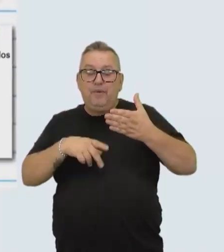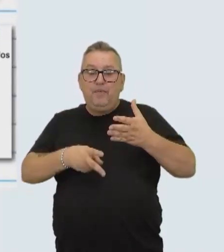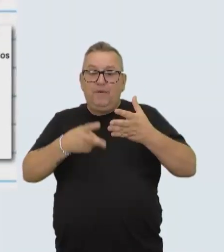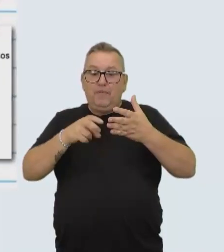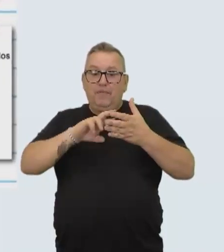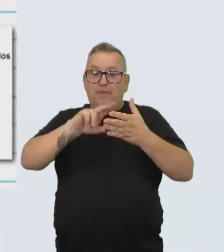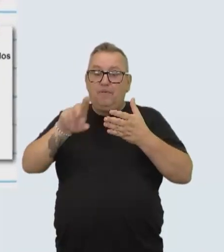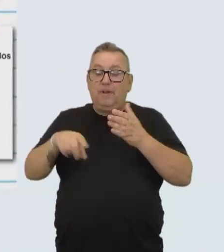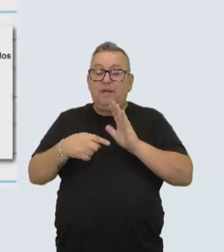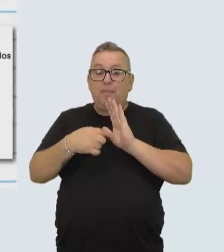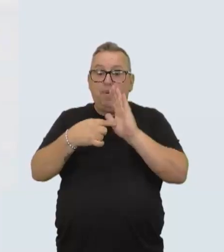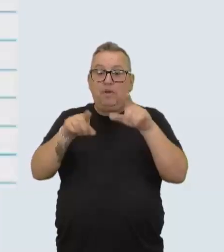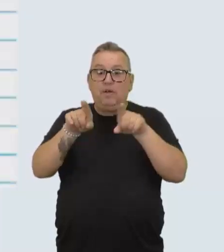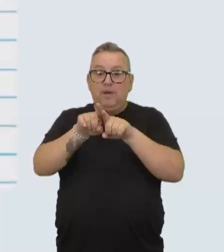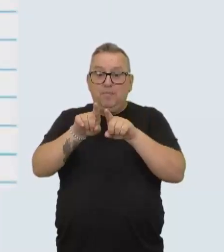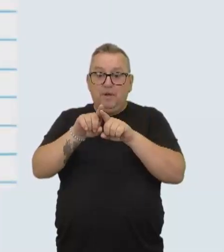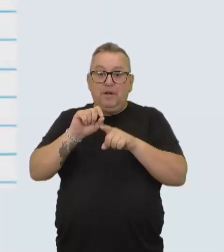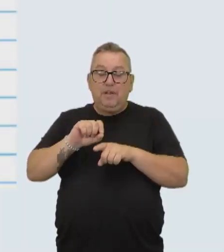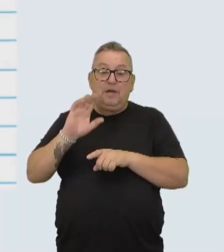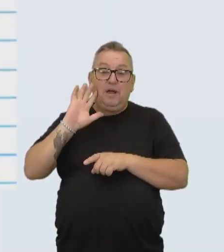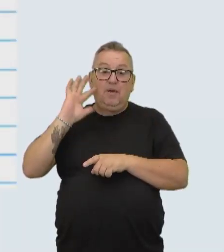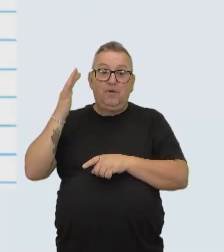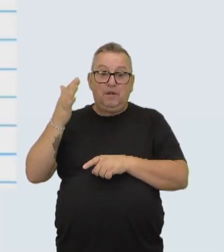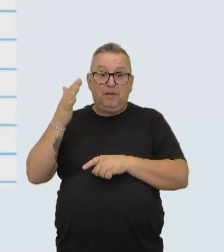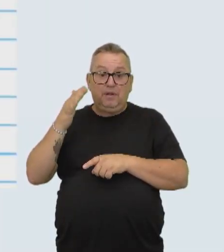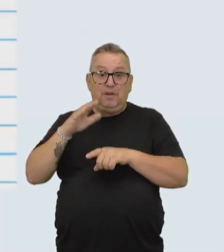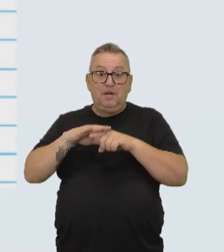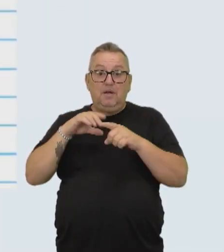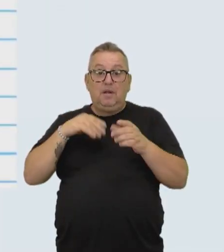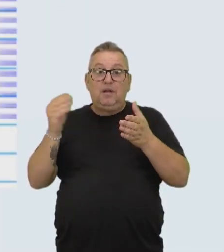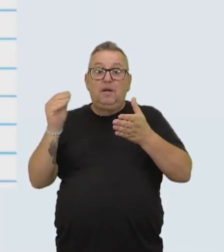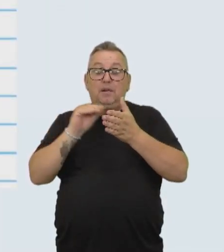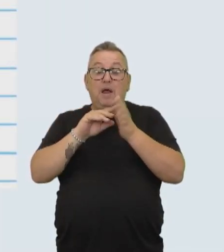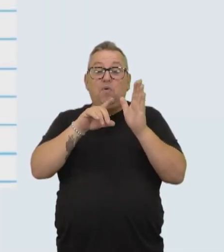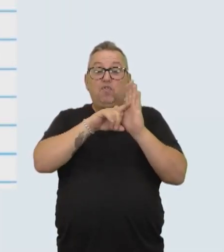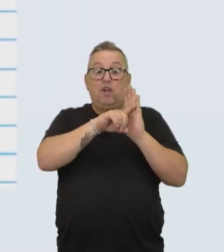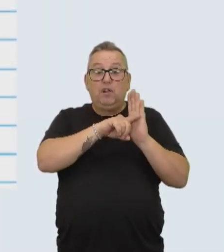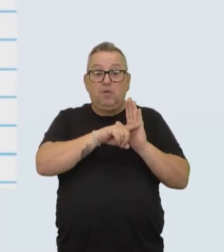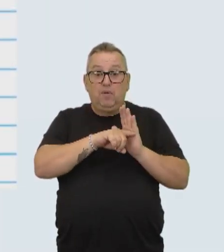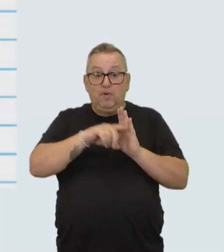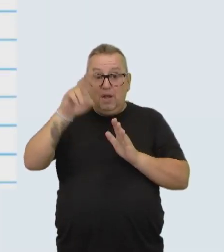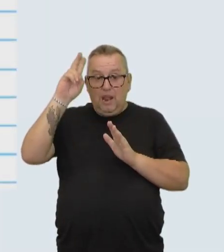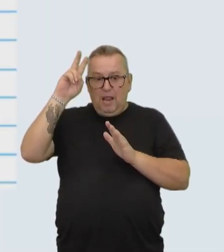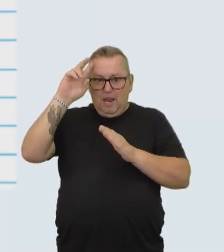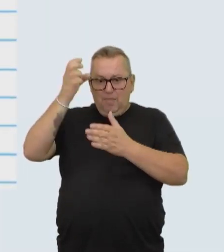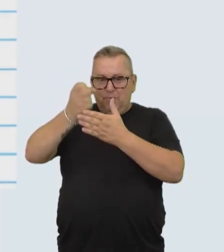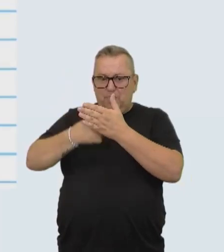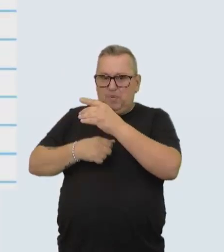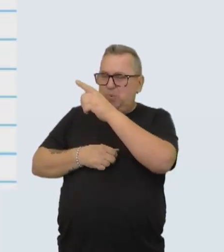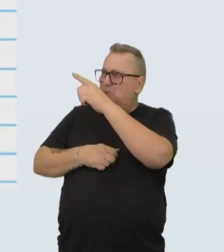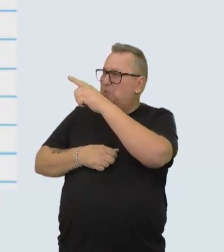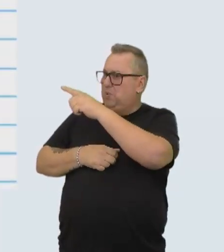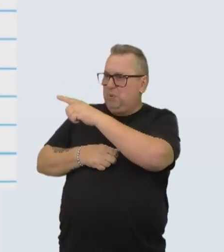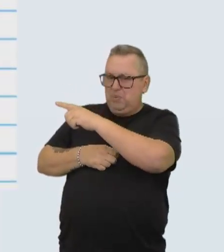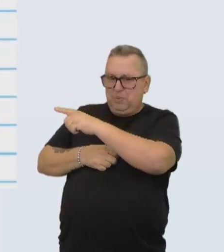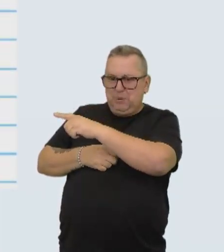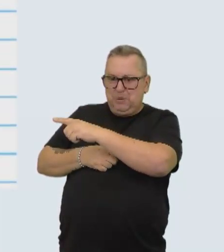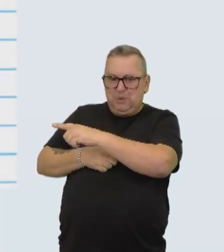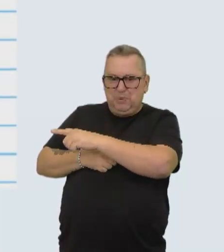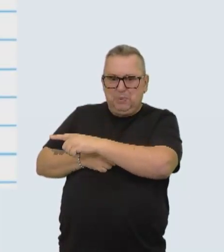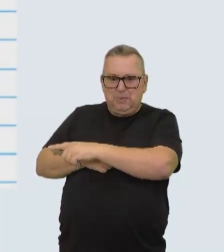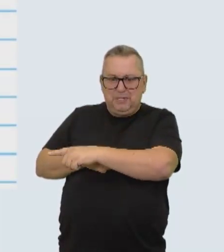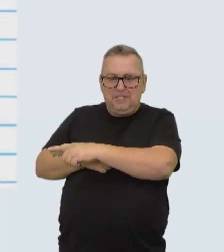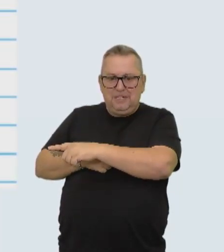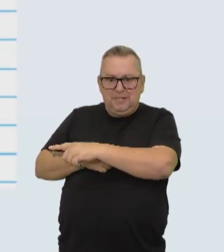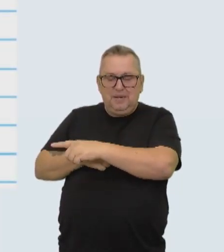diversas amostras. E é nesta fase que entram em cena os atributos diagnósticos. Lembra aqueles nomes esquisitos do começo? Então, é